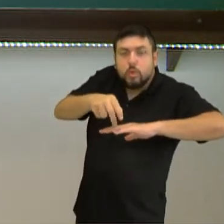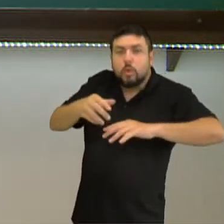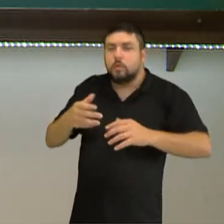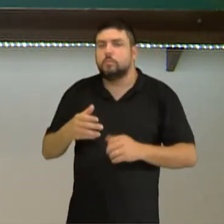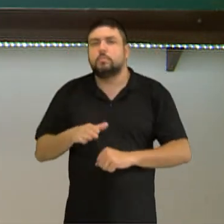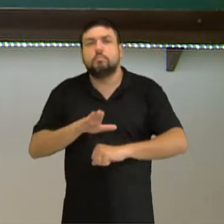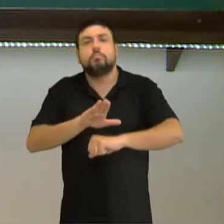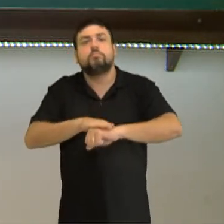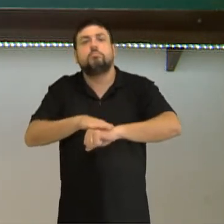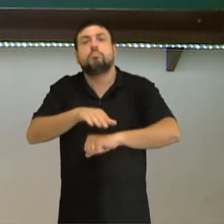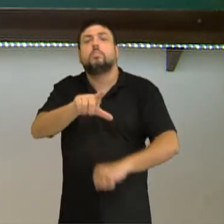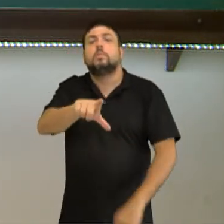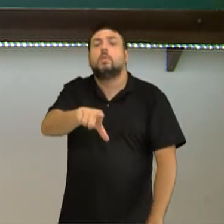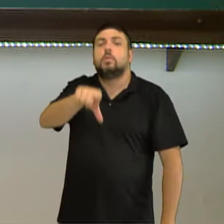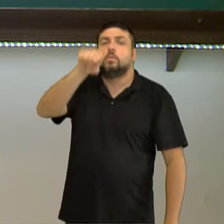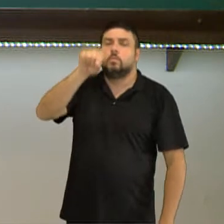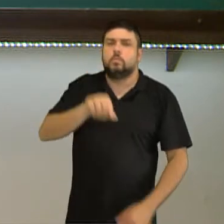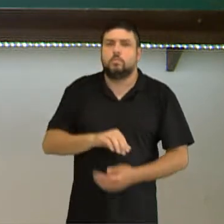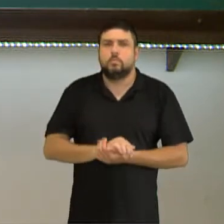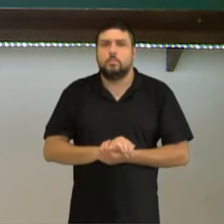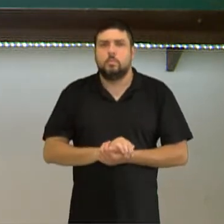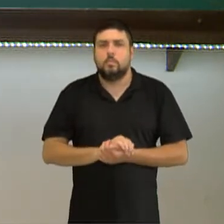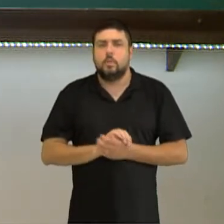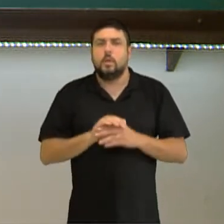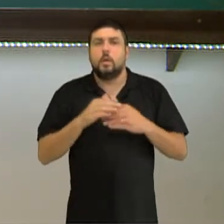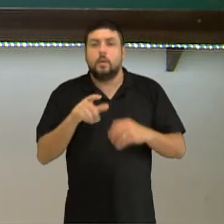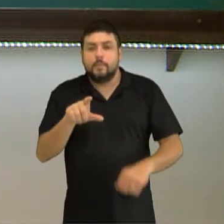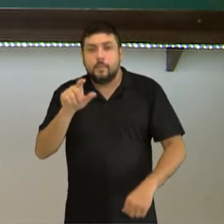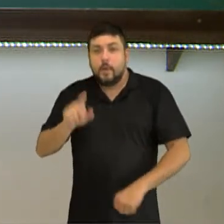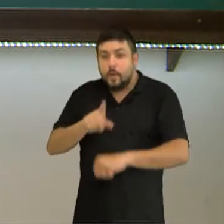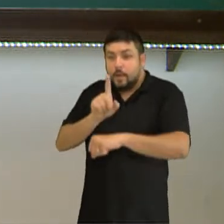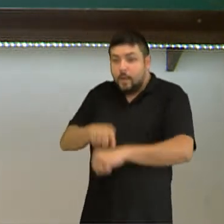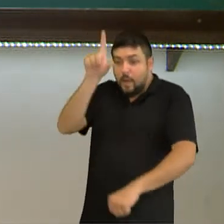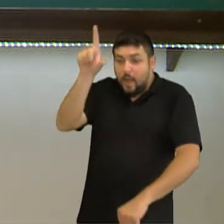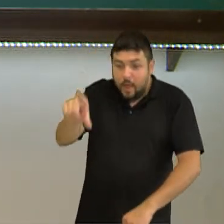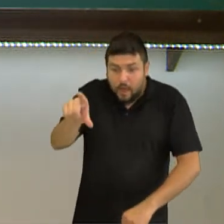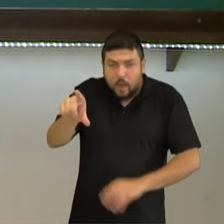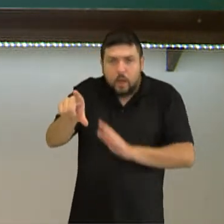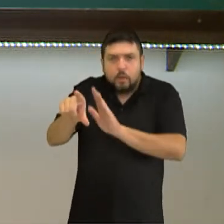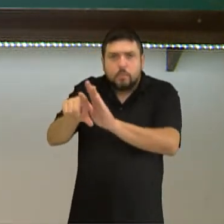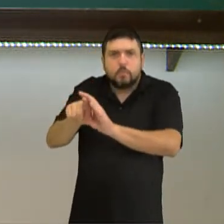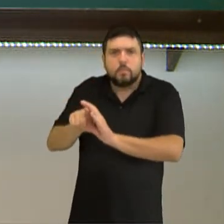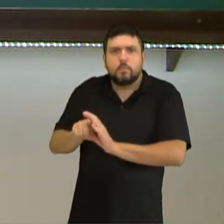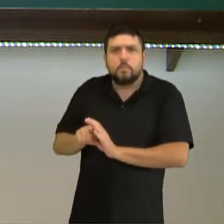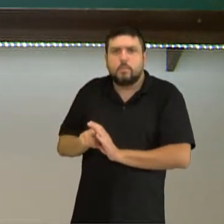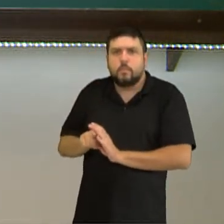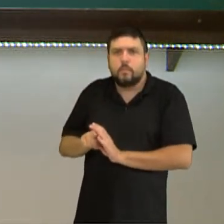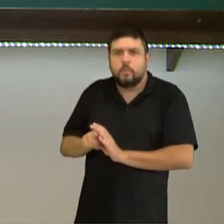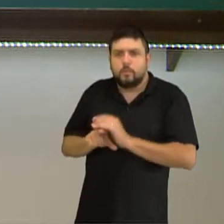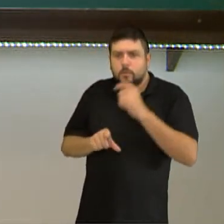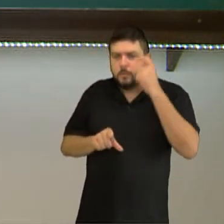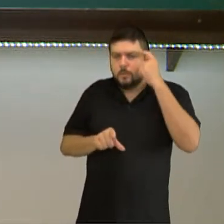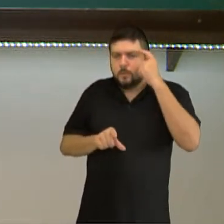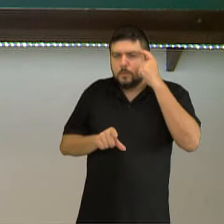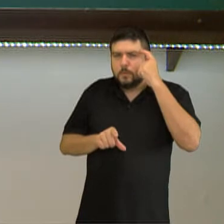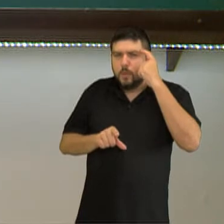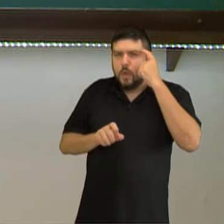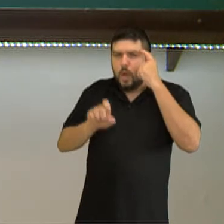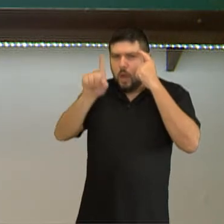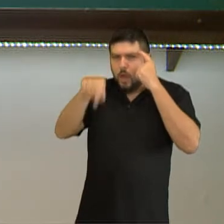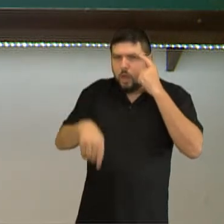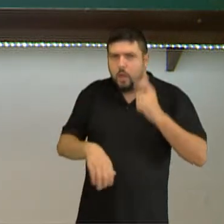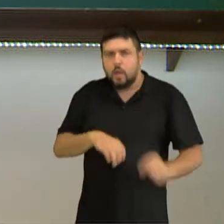Então, sempre que você reflete antes de fazer as escolhas, você está tendo um pensamento ético, uma reflexão ética.